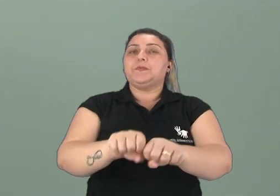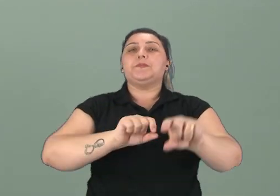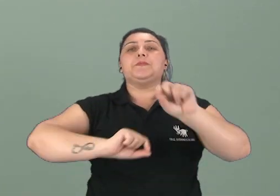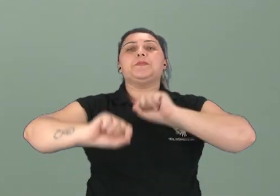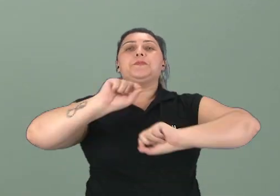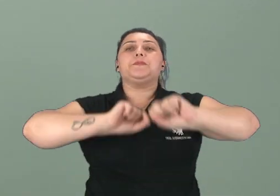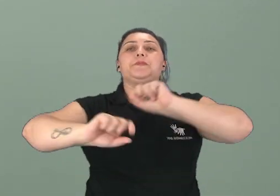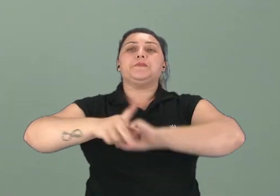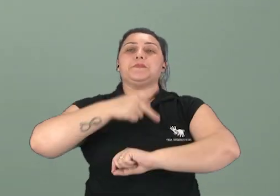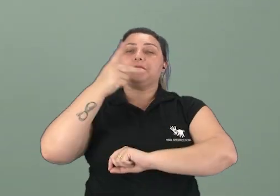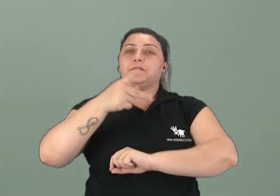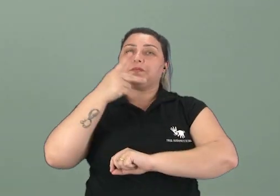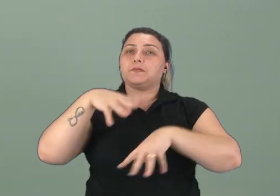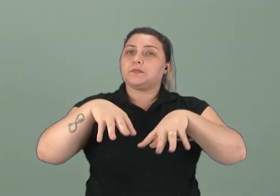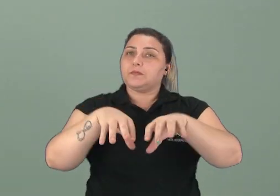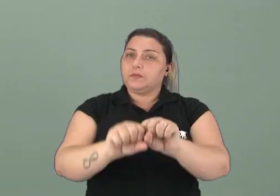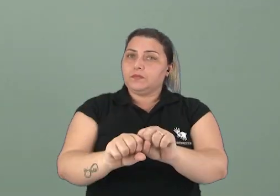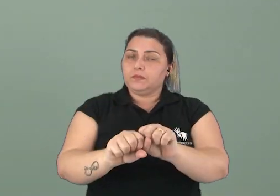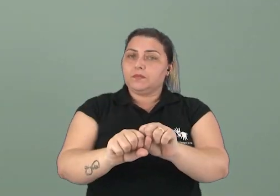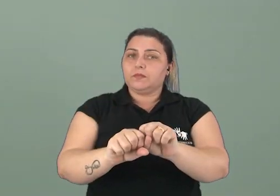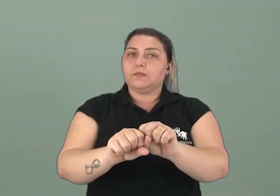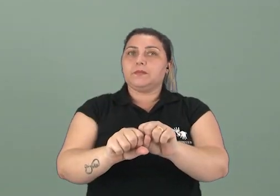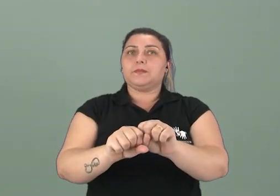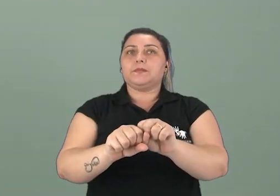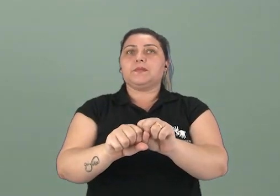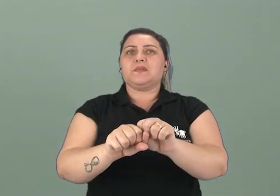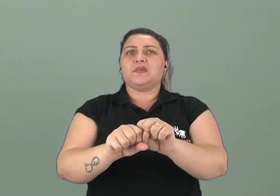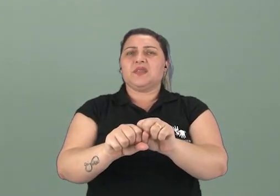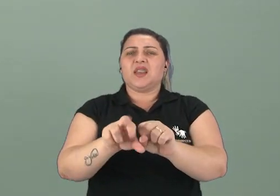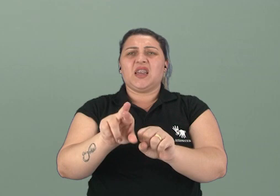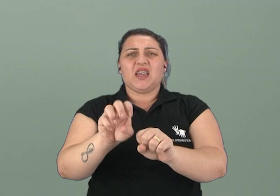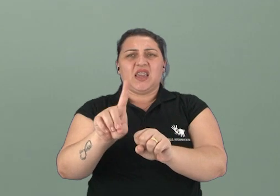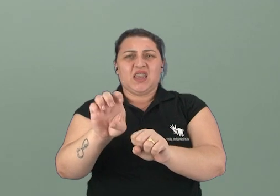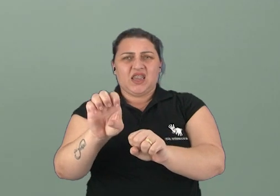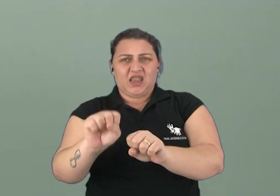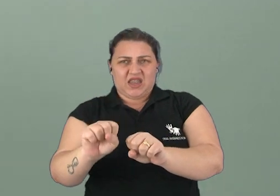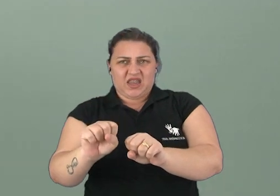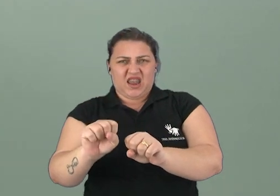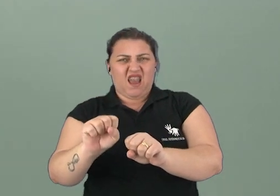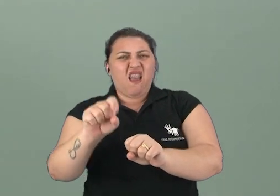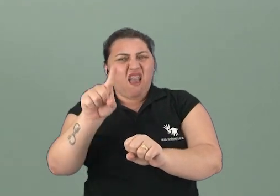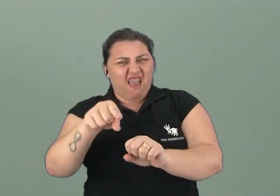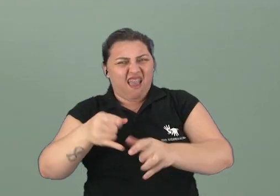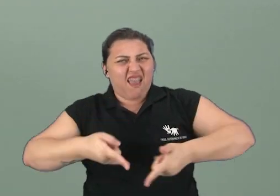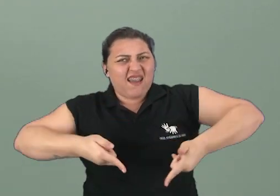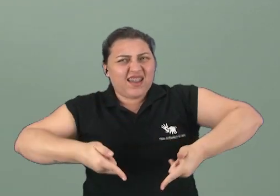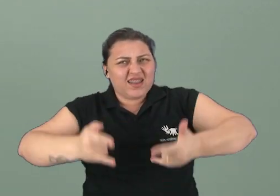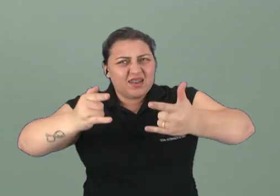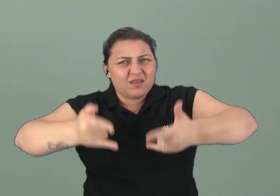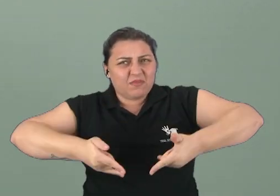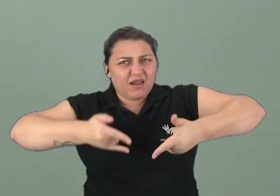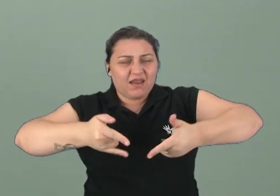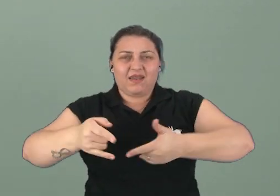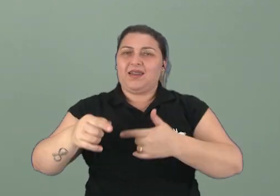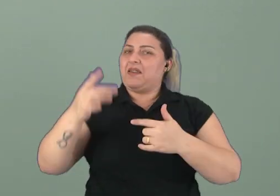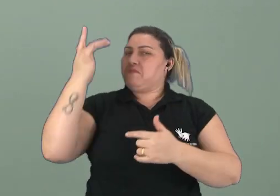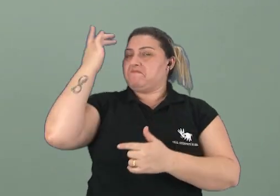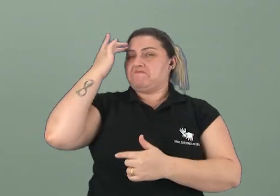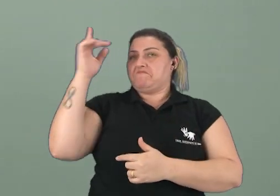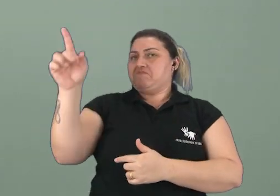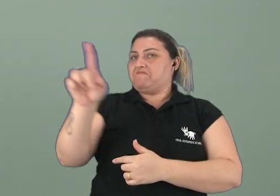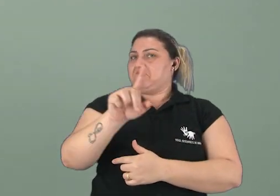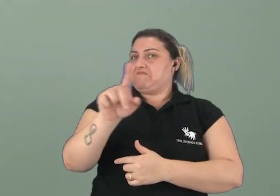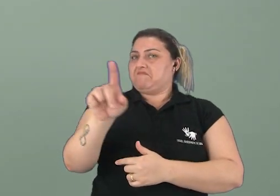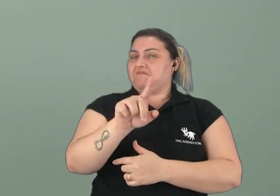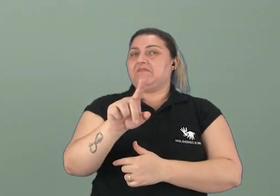que fala território. Redes? Será que é aquela rede da gente deitar para se embalar? Será que é isso? Eu acho que